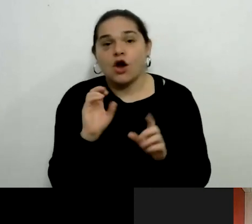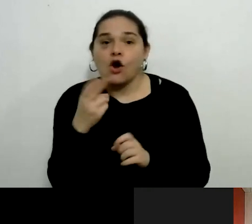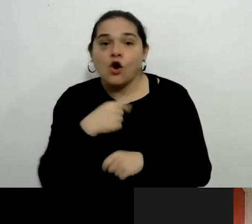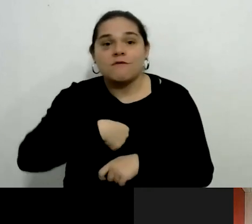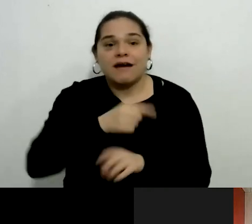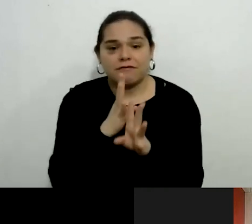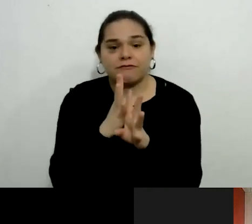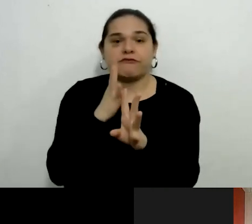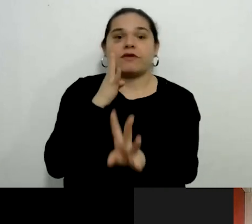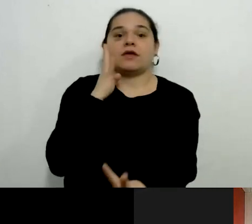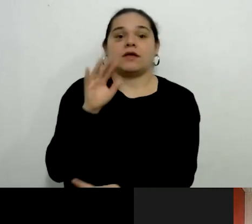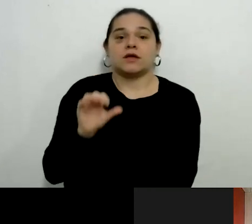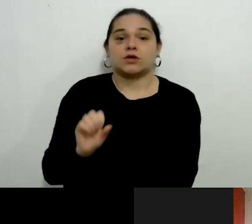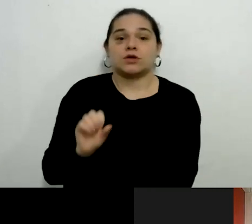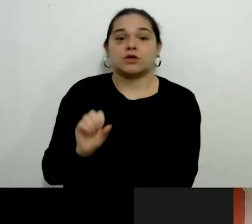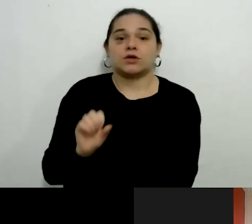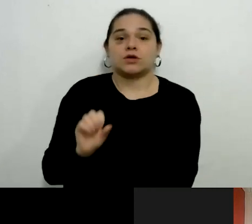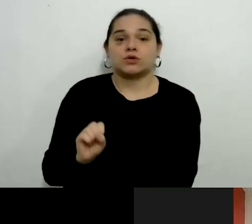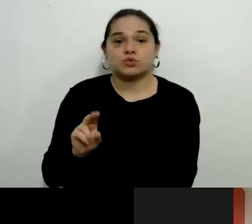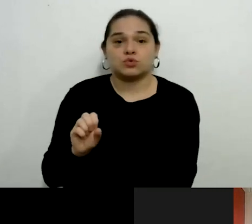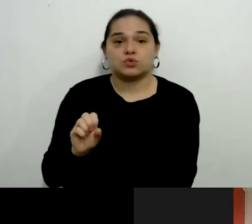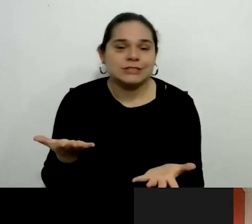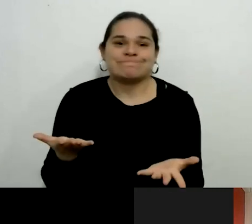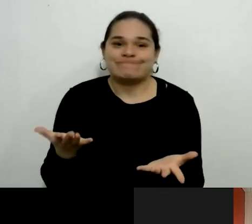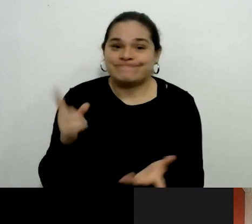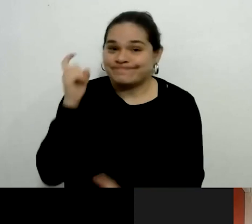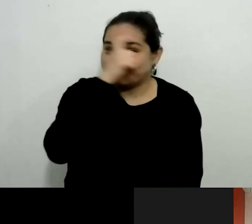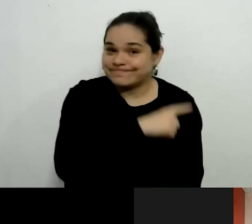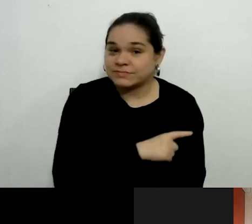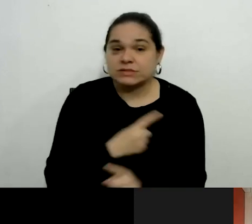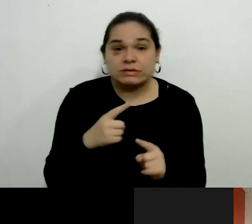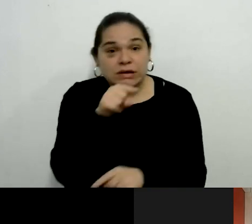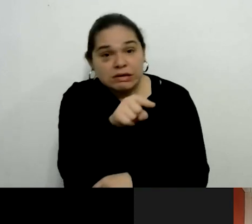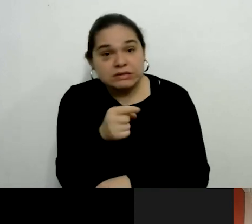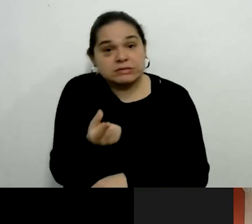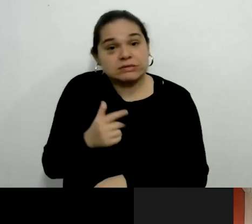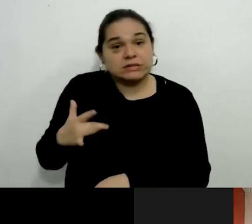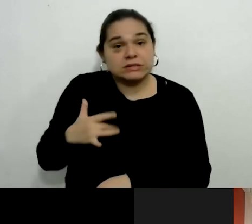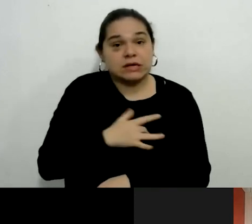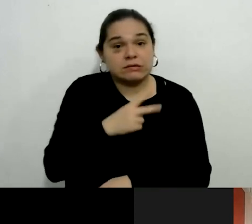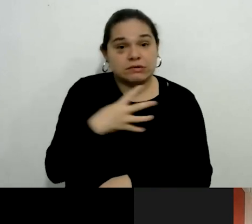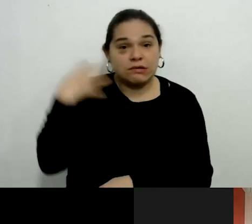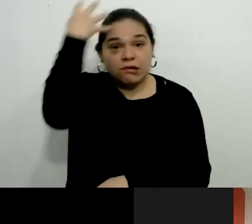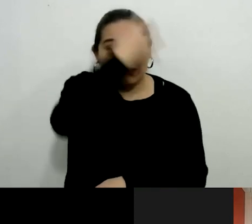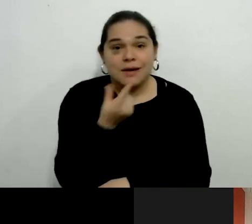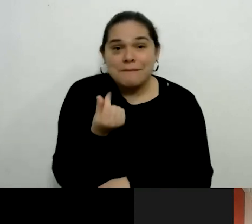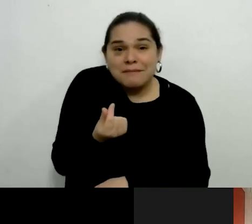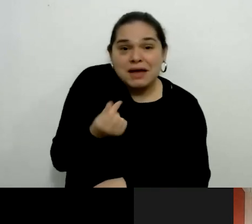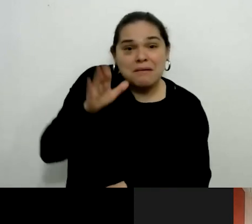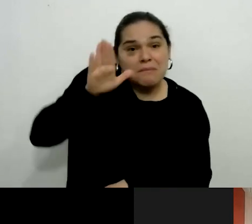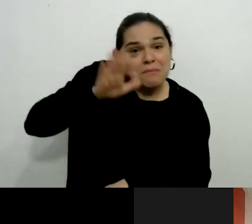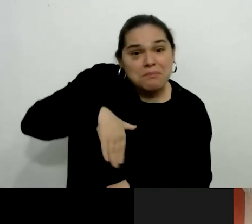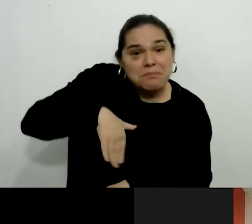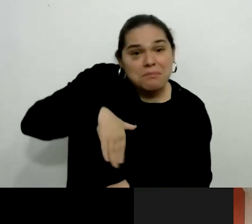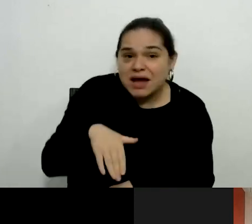praticamente nem condiz com a realidade, é isório mesmo. Eu deixo aqui aberto para se alguém tiver alguma